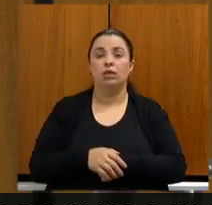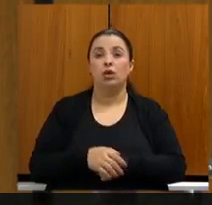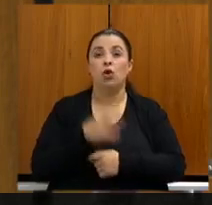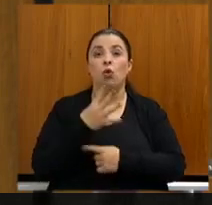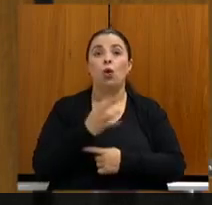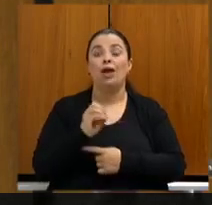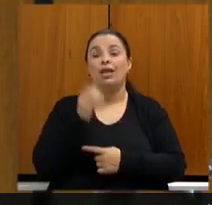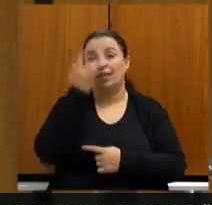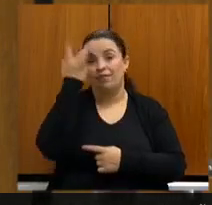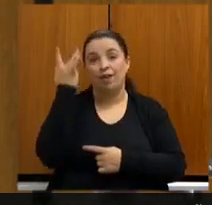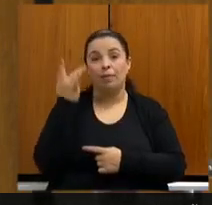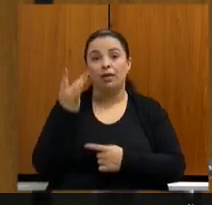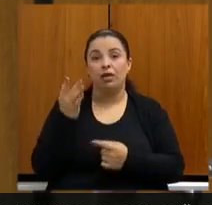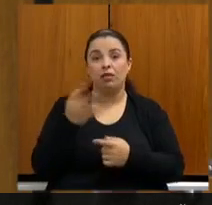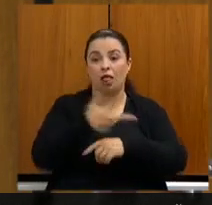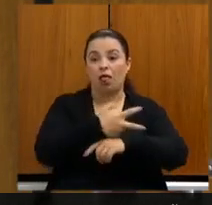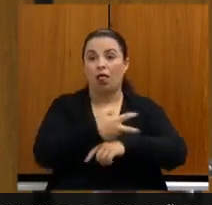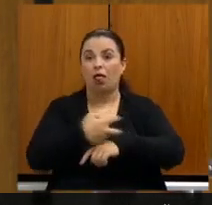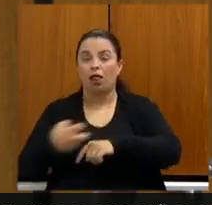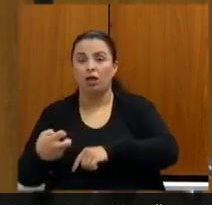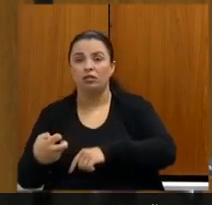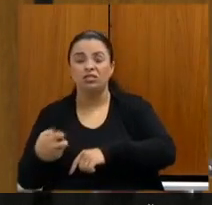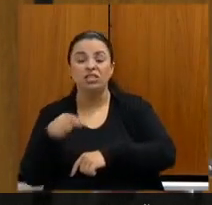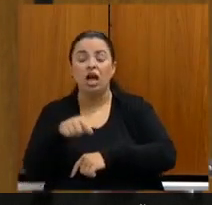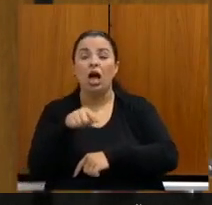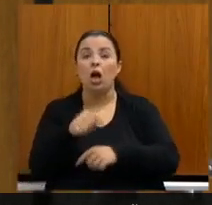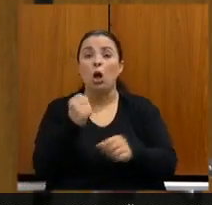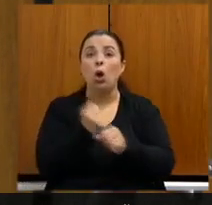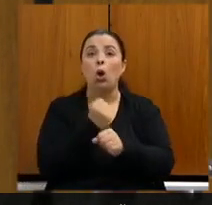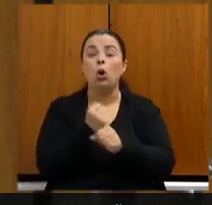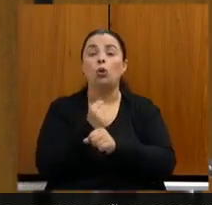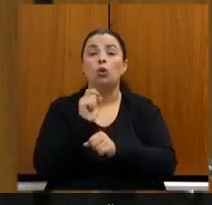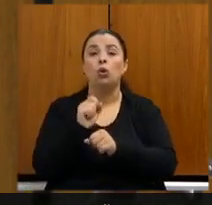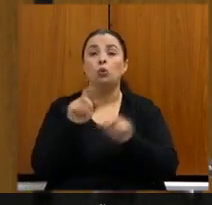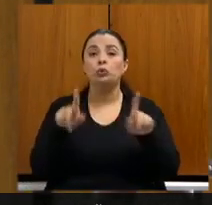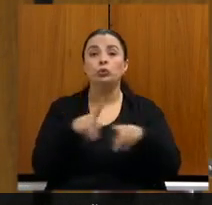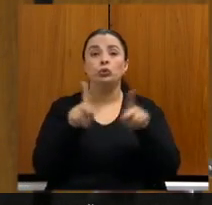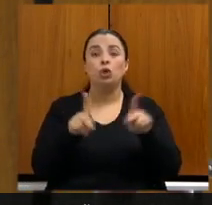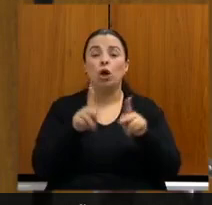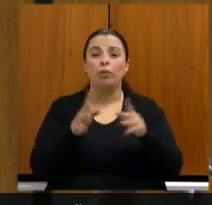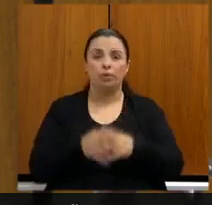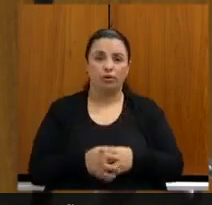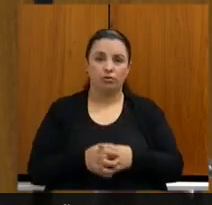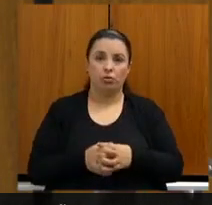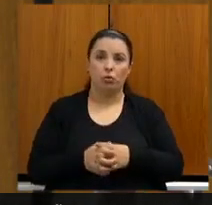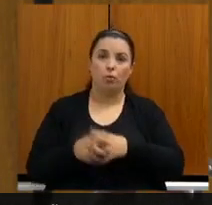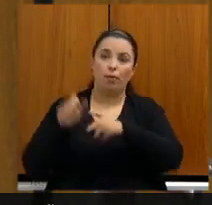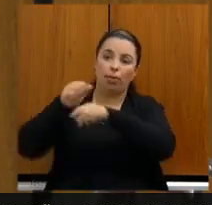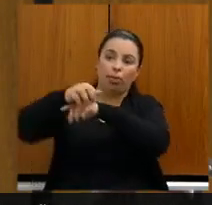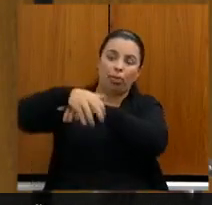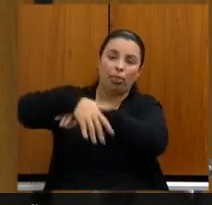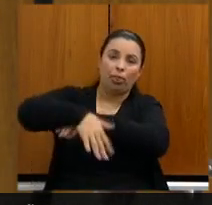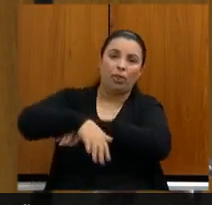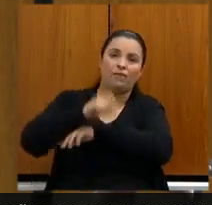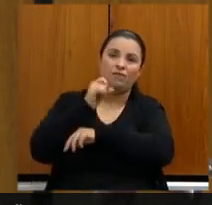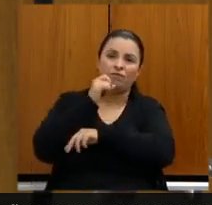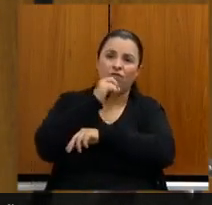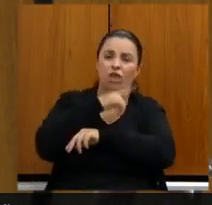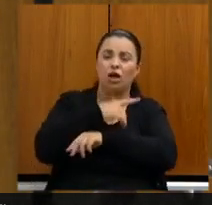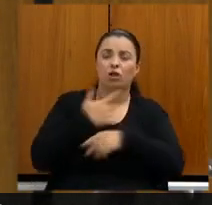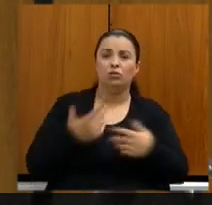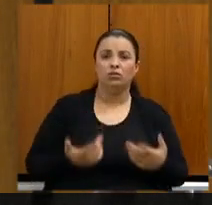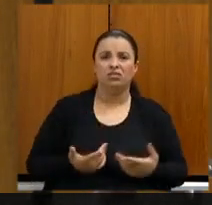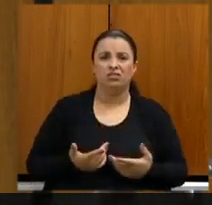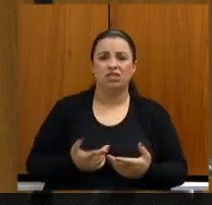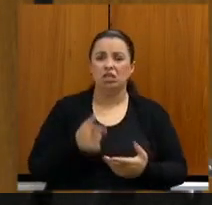shopping para construção de uma cascata artificial é que não vai servir em nada para aquelas pessoas que moram Ali há